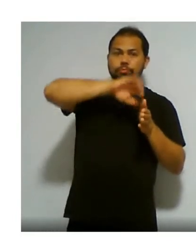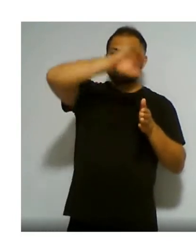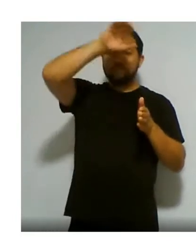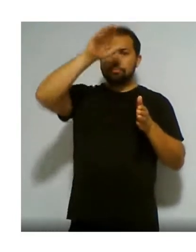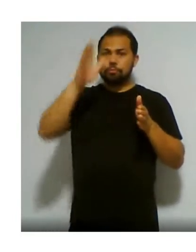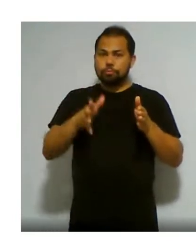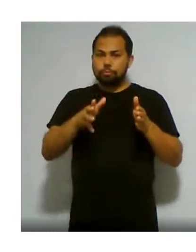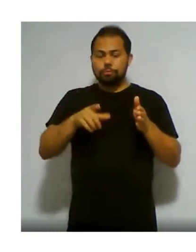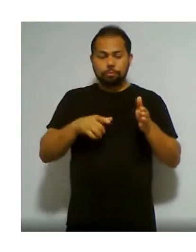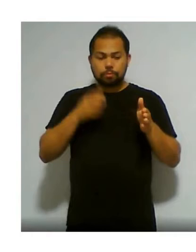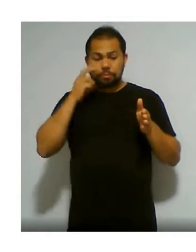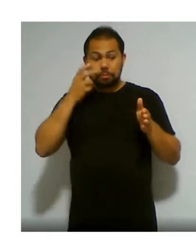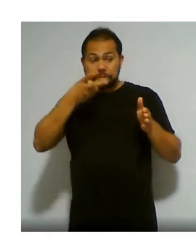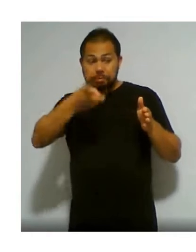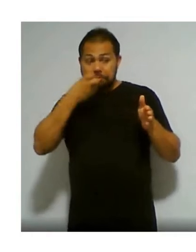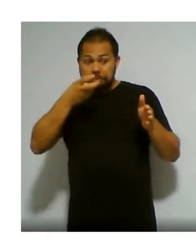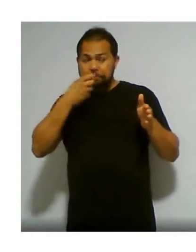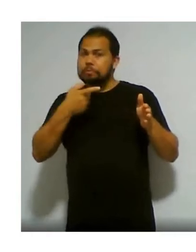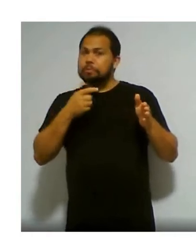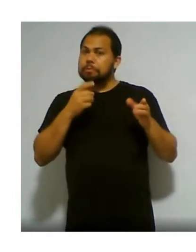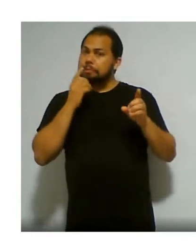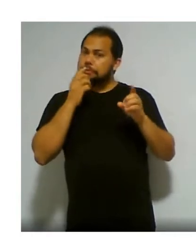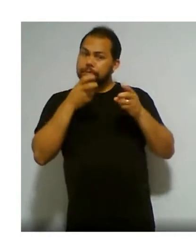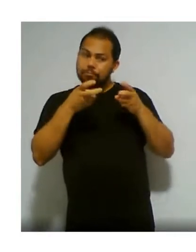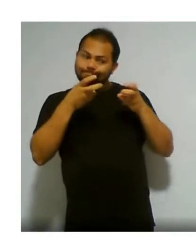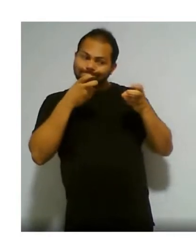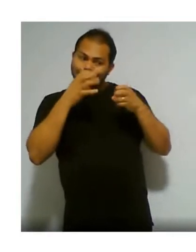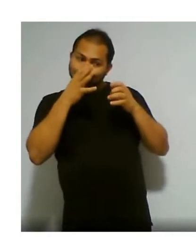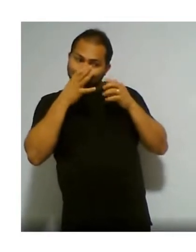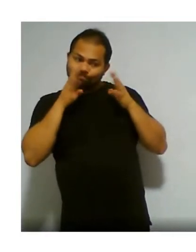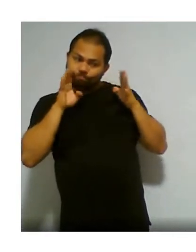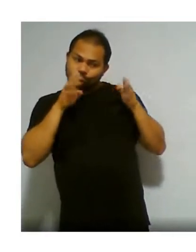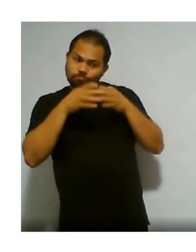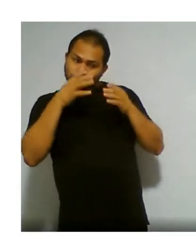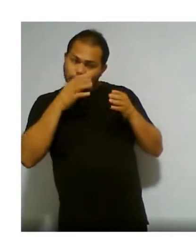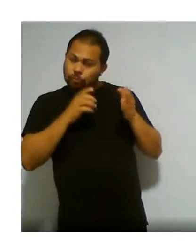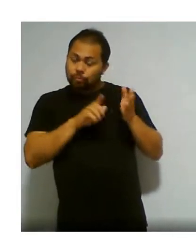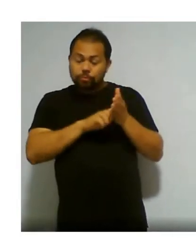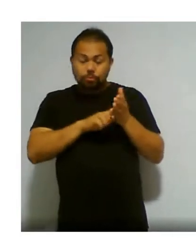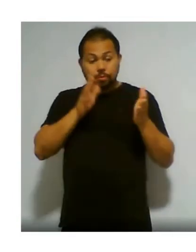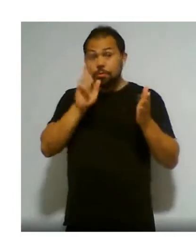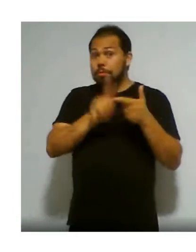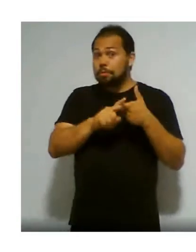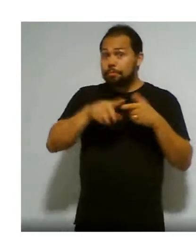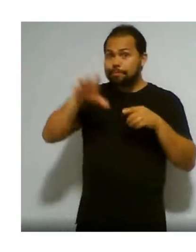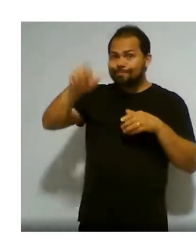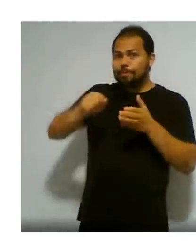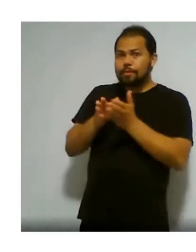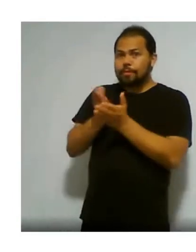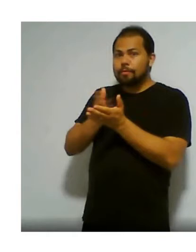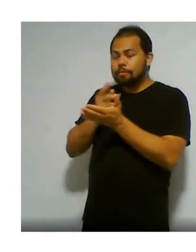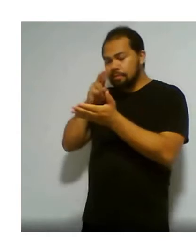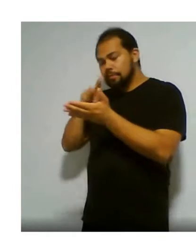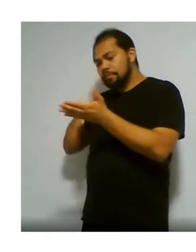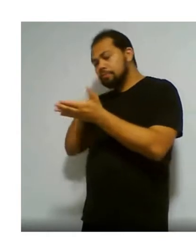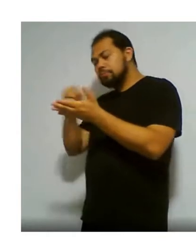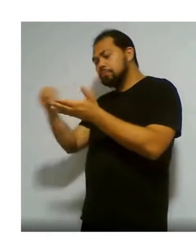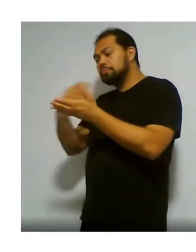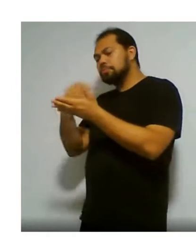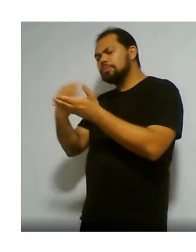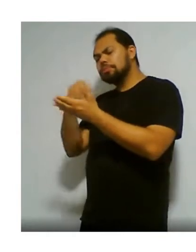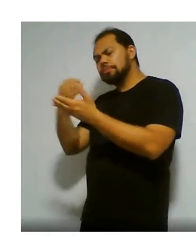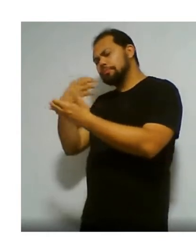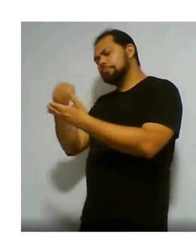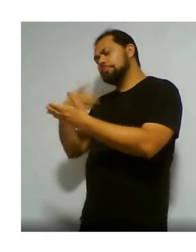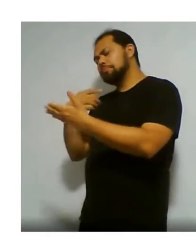placa-mãe, você deve observar o manual e como você liga. Essas conexões vão variar de placa-mãe para placa-mãe e você vai fazer, claro,